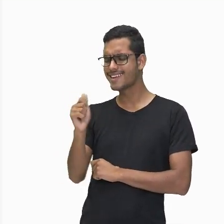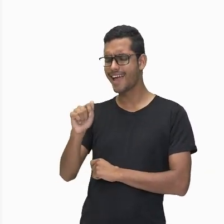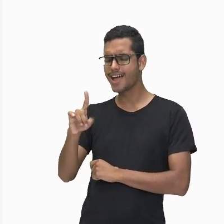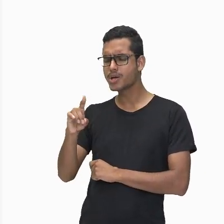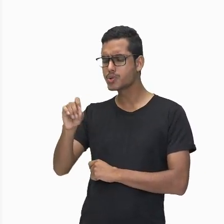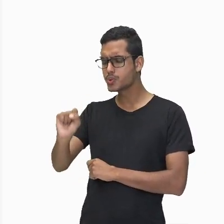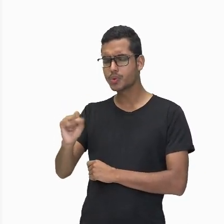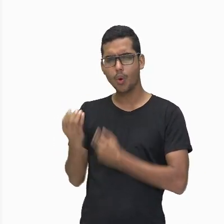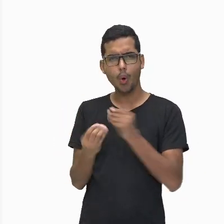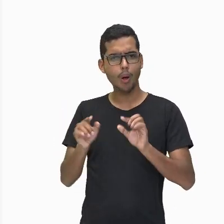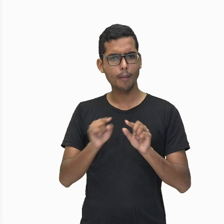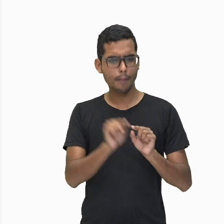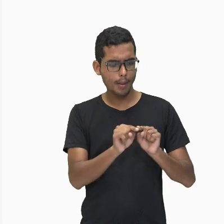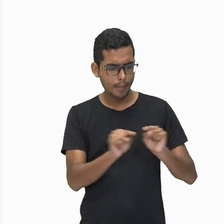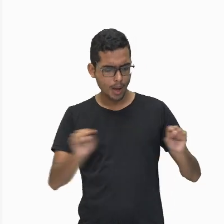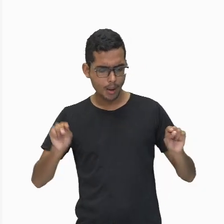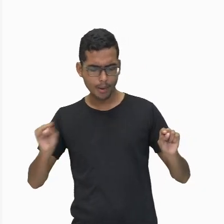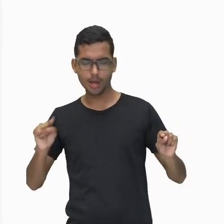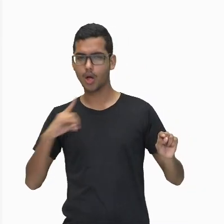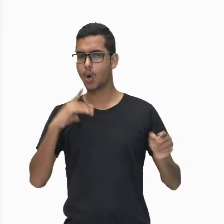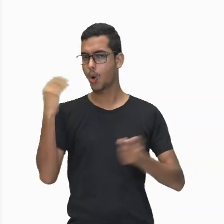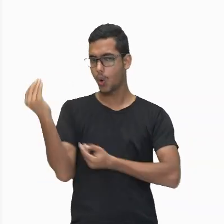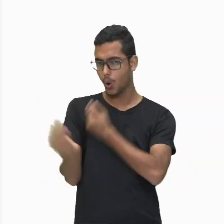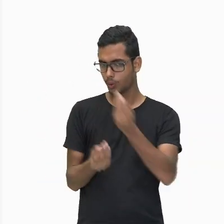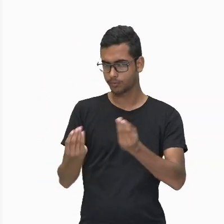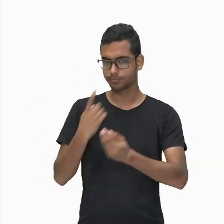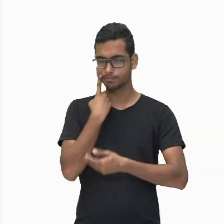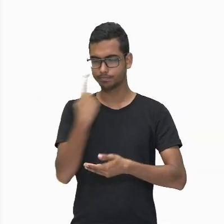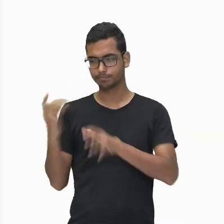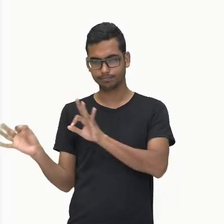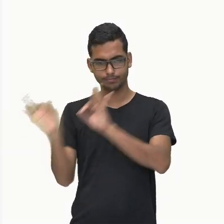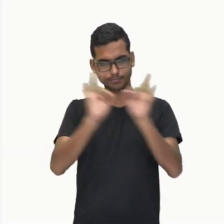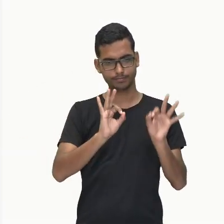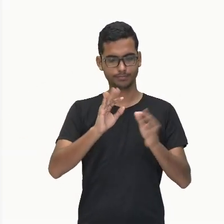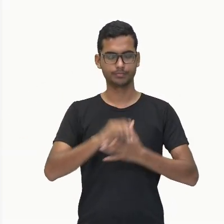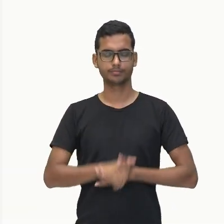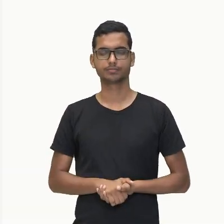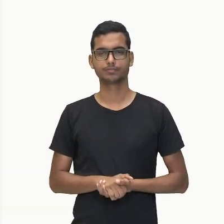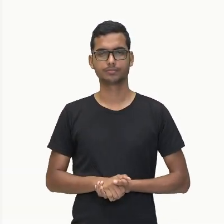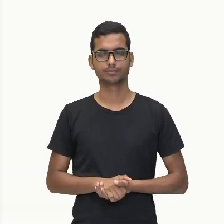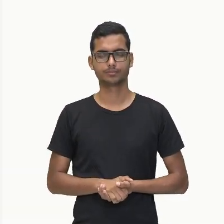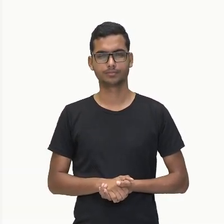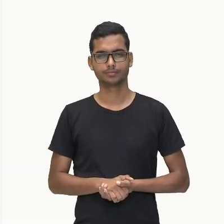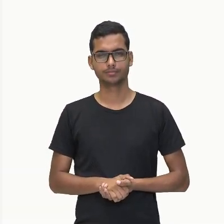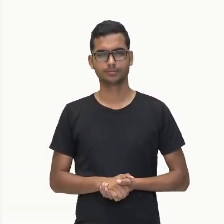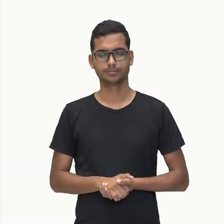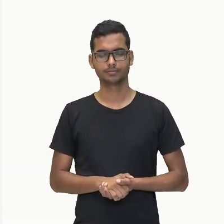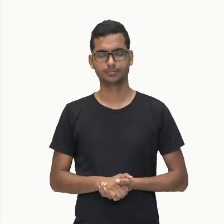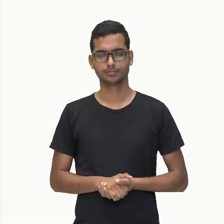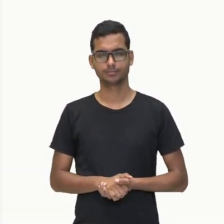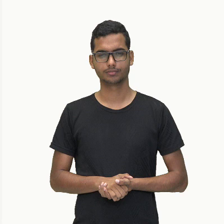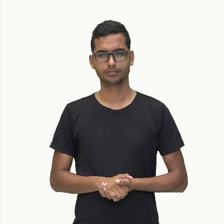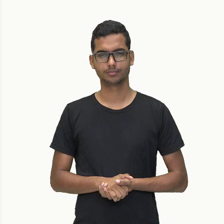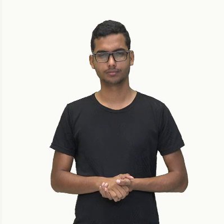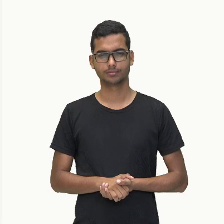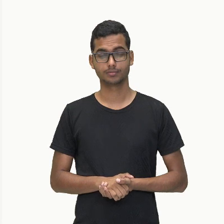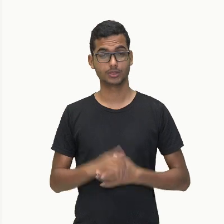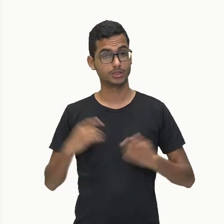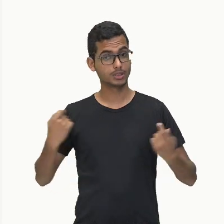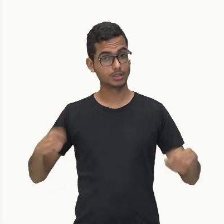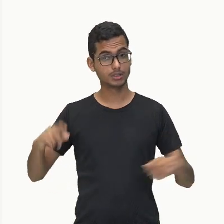verificar se eles estão alinhados, a gente vai então lembrar do cálculo